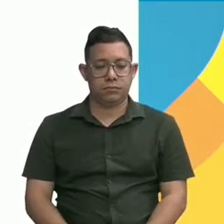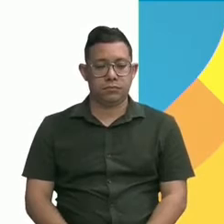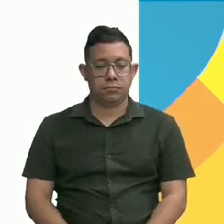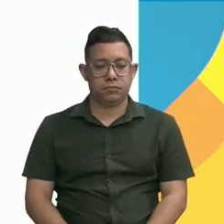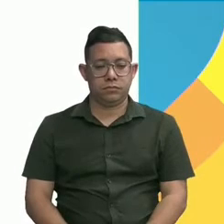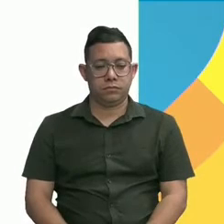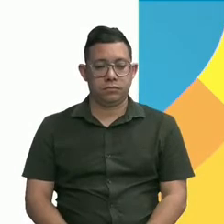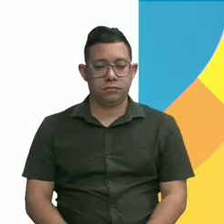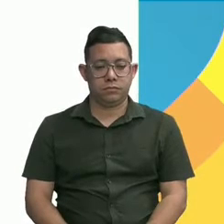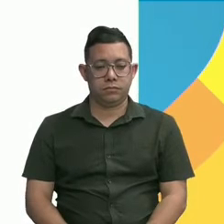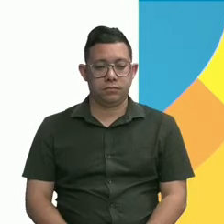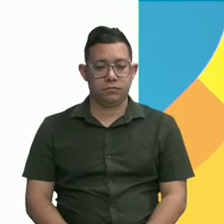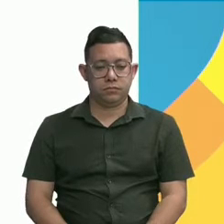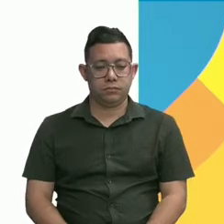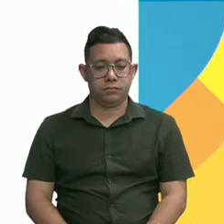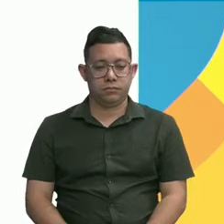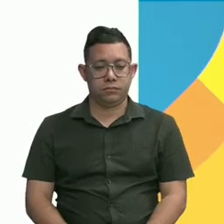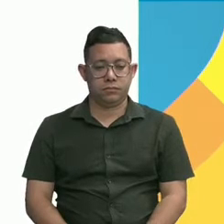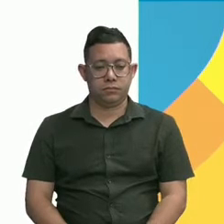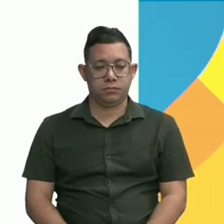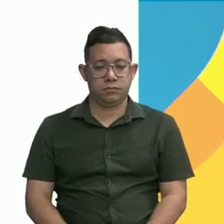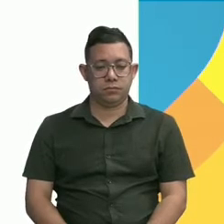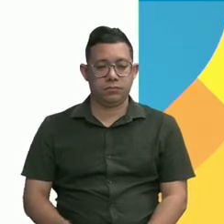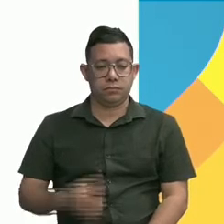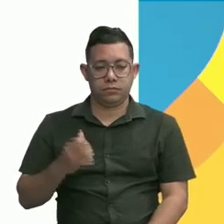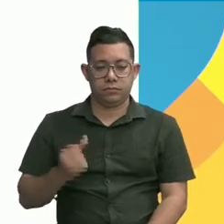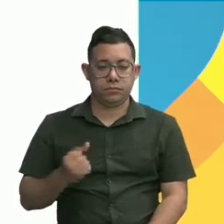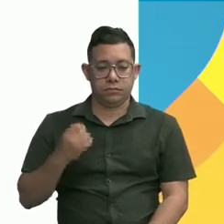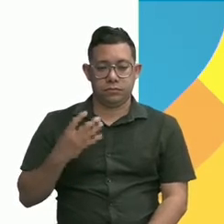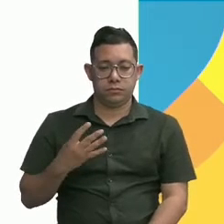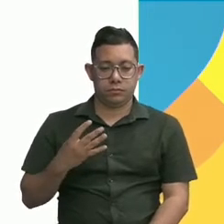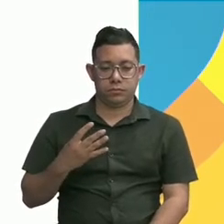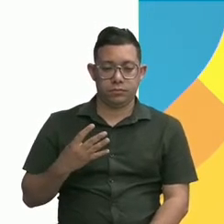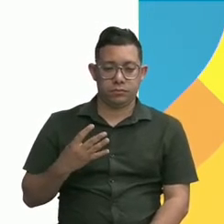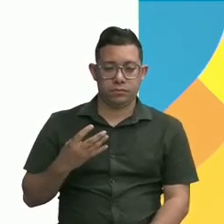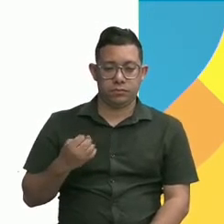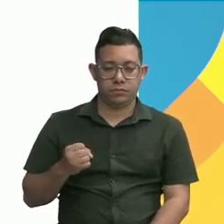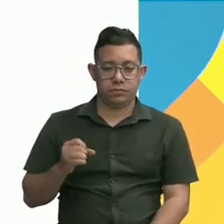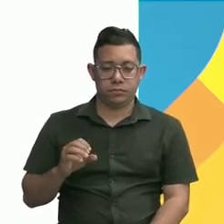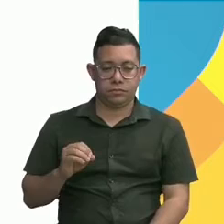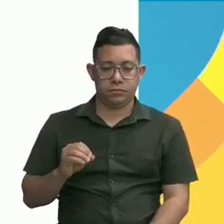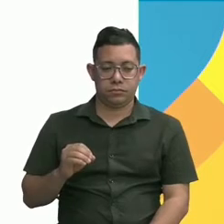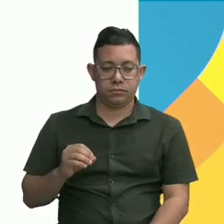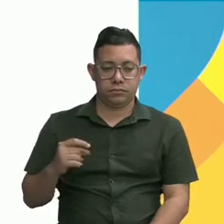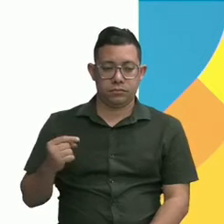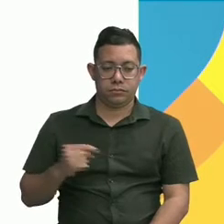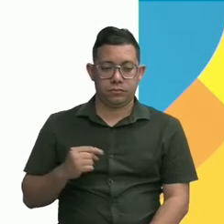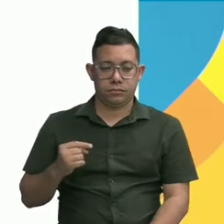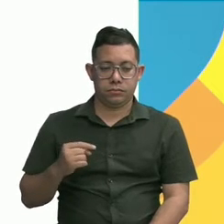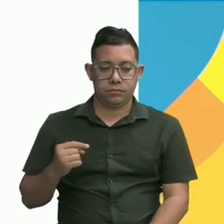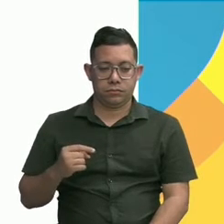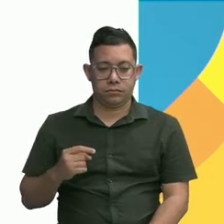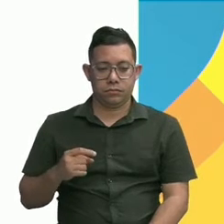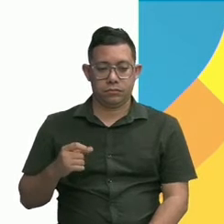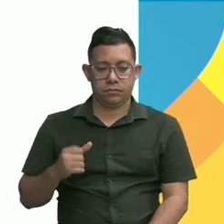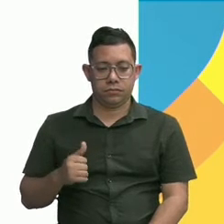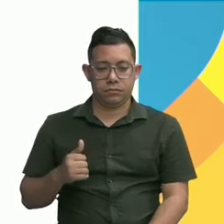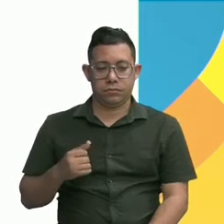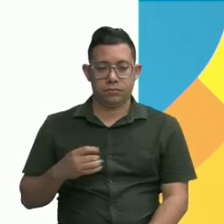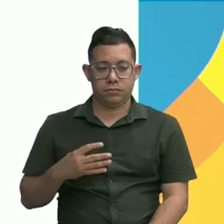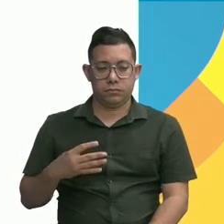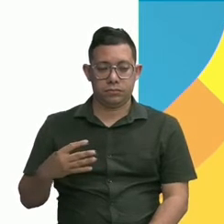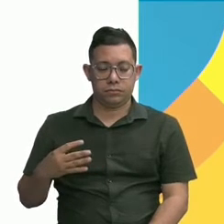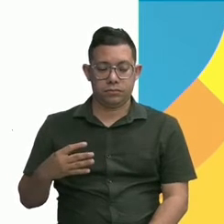- 144 18 quadrada 64 10:18 80 somando então